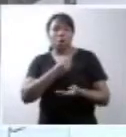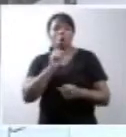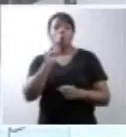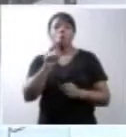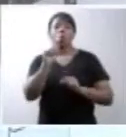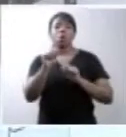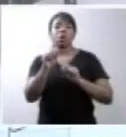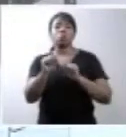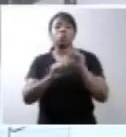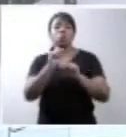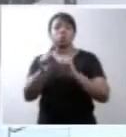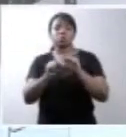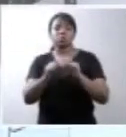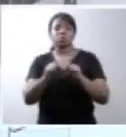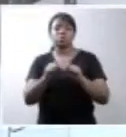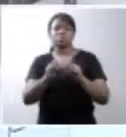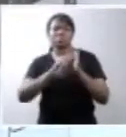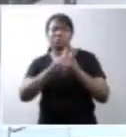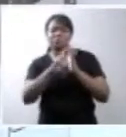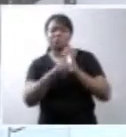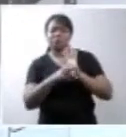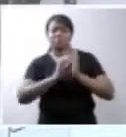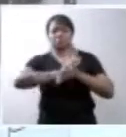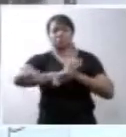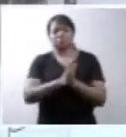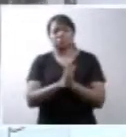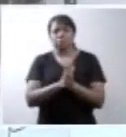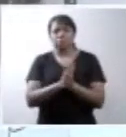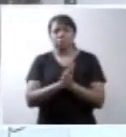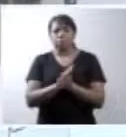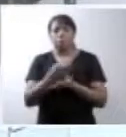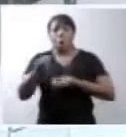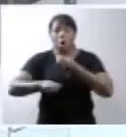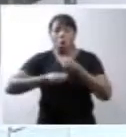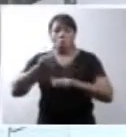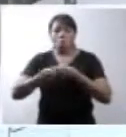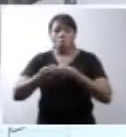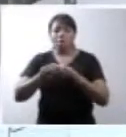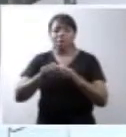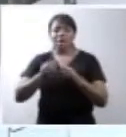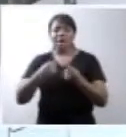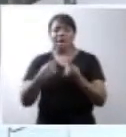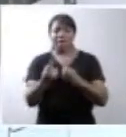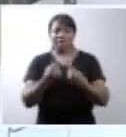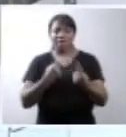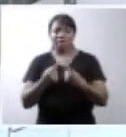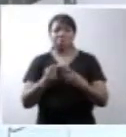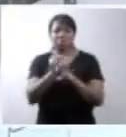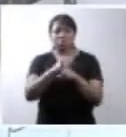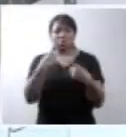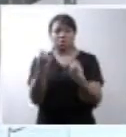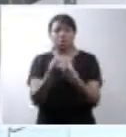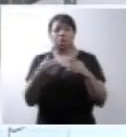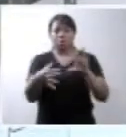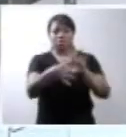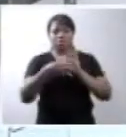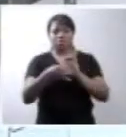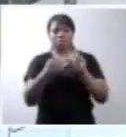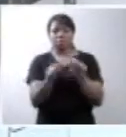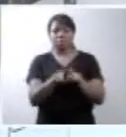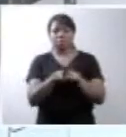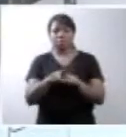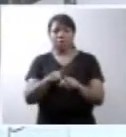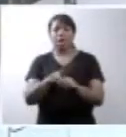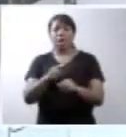a mais grave forma de discriminação. Mude-se radicalmente a relação que a sociedade tem com a diversidade. Eliminem-se